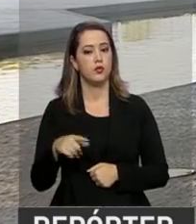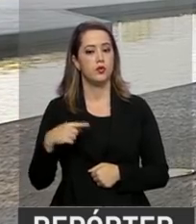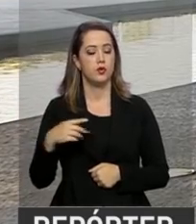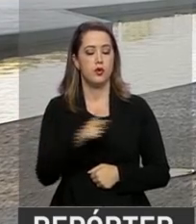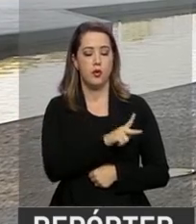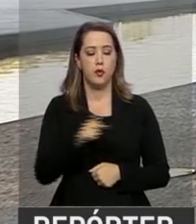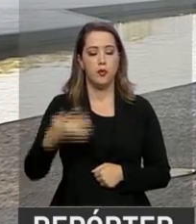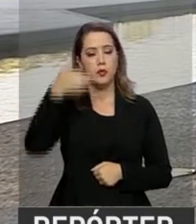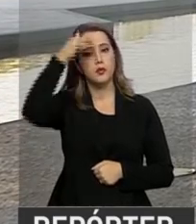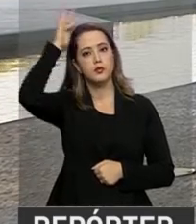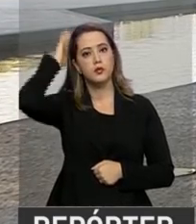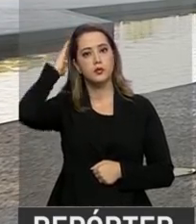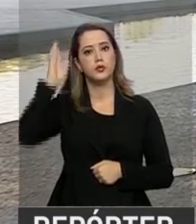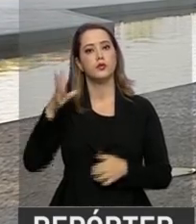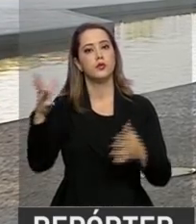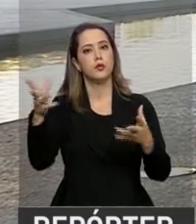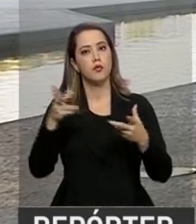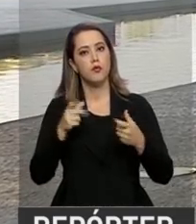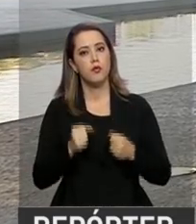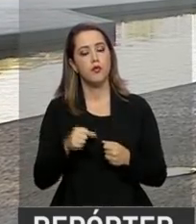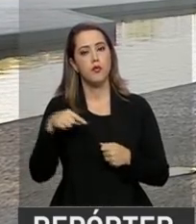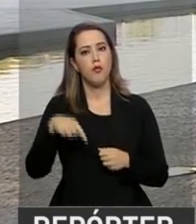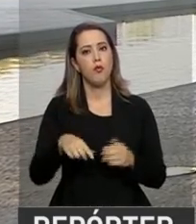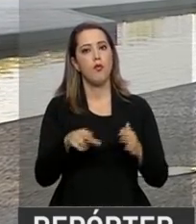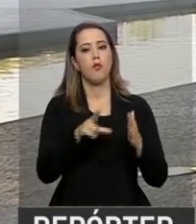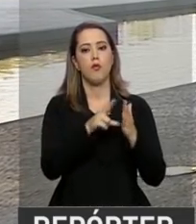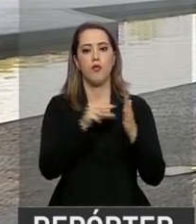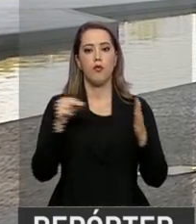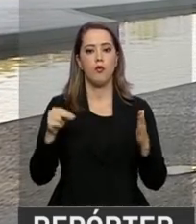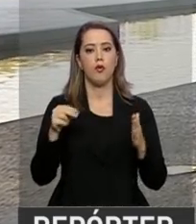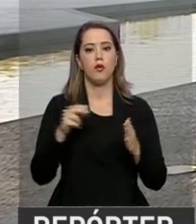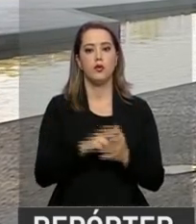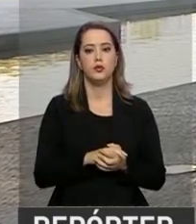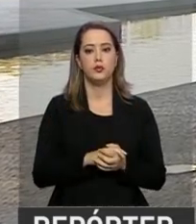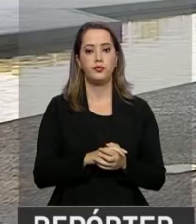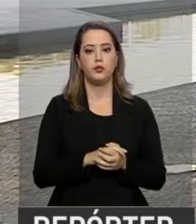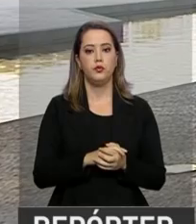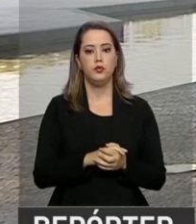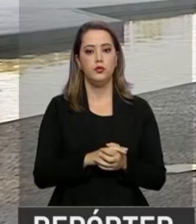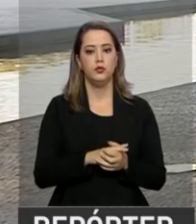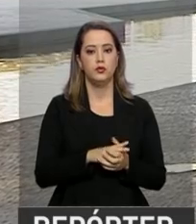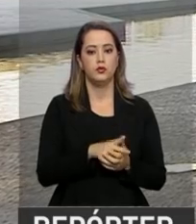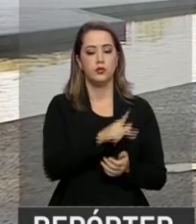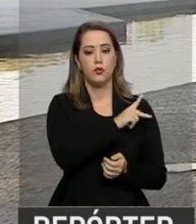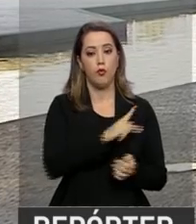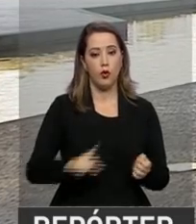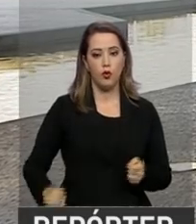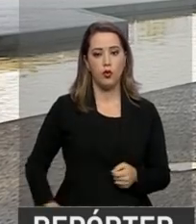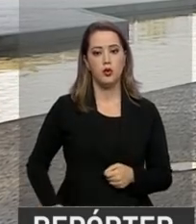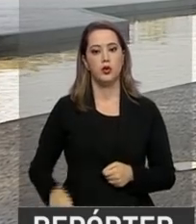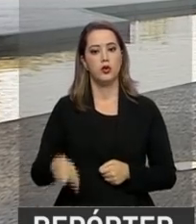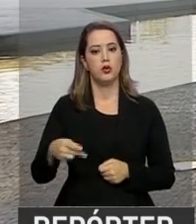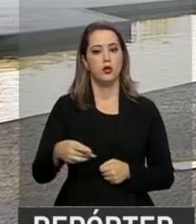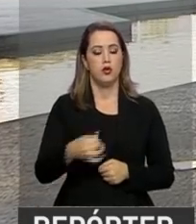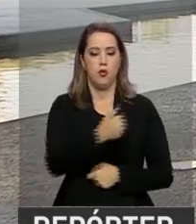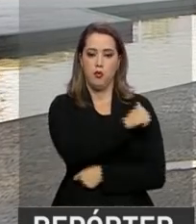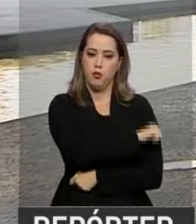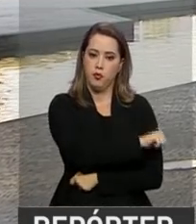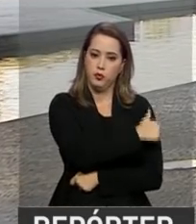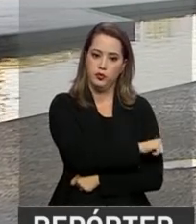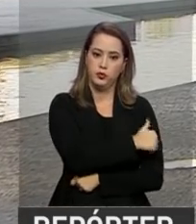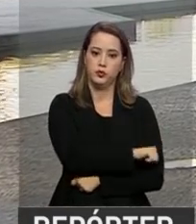presidente Michel Temer vai receber aqui no Palácio do Planalto o prefeito da cidade do Rio de Janeiro, Eduardo Paes, e